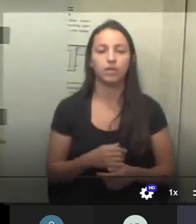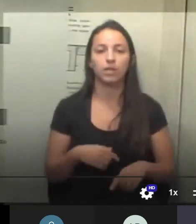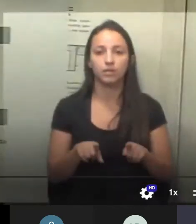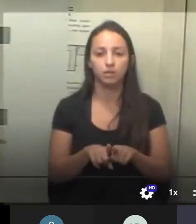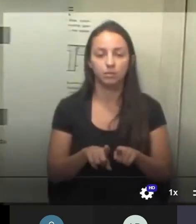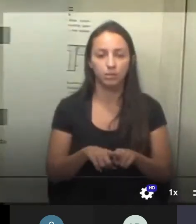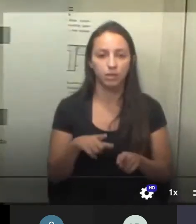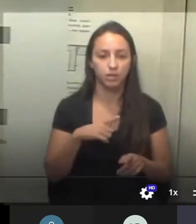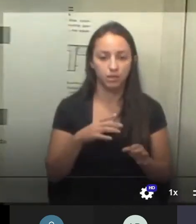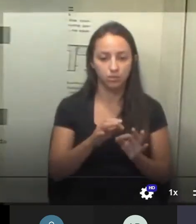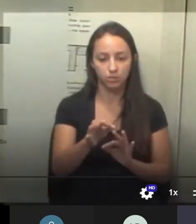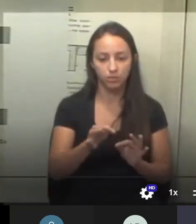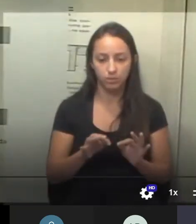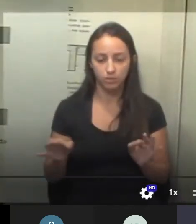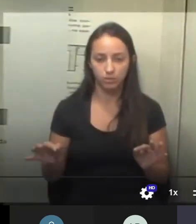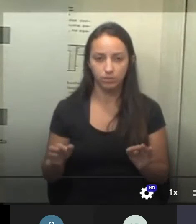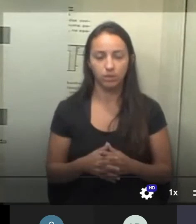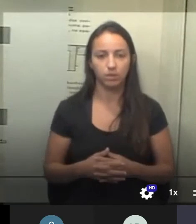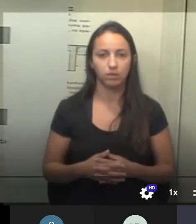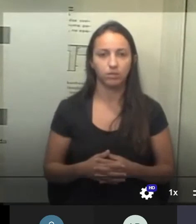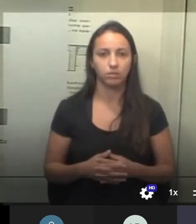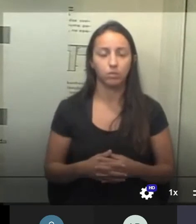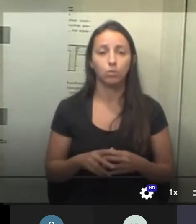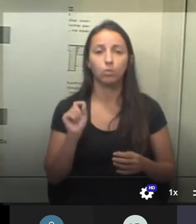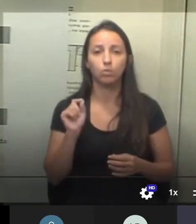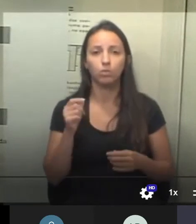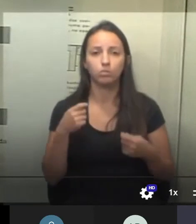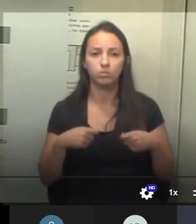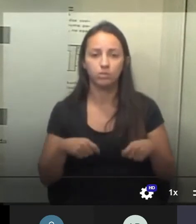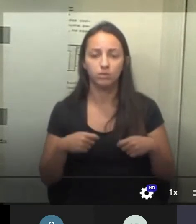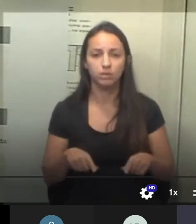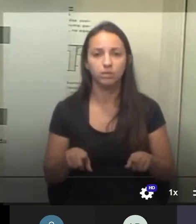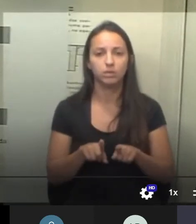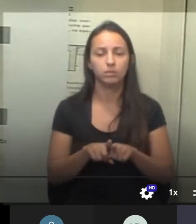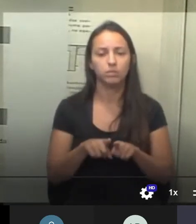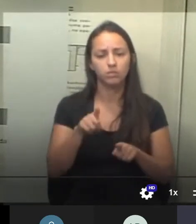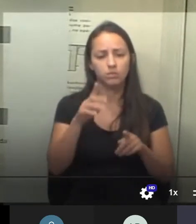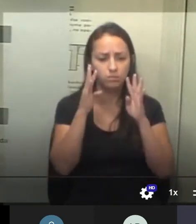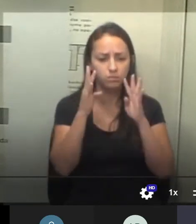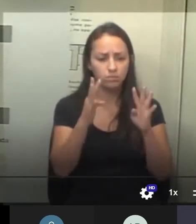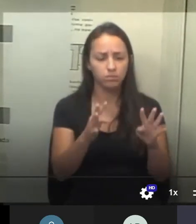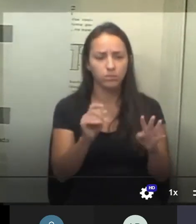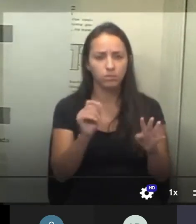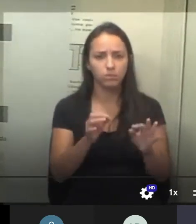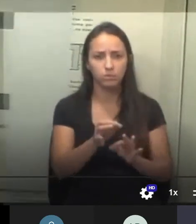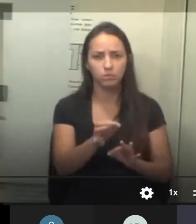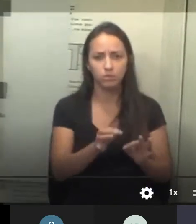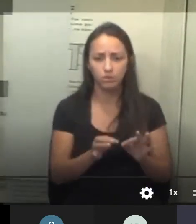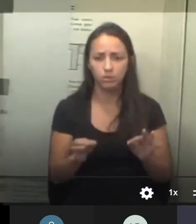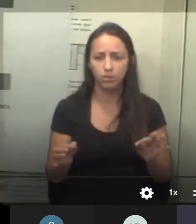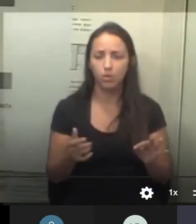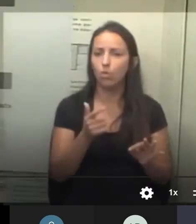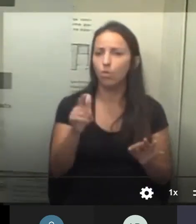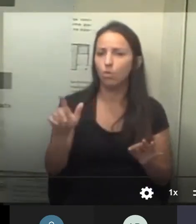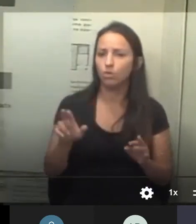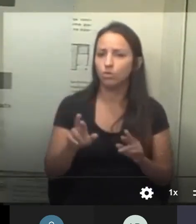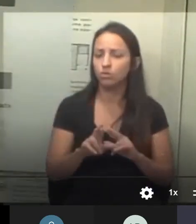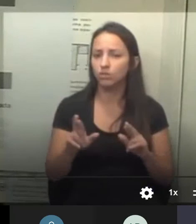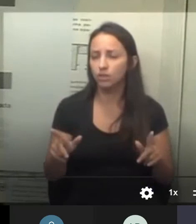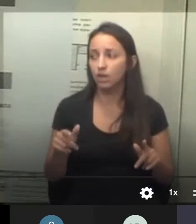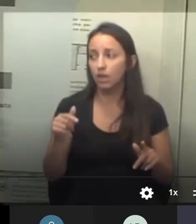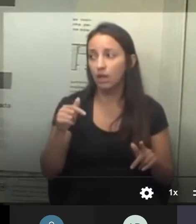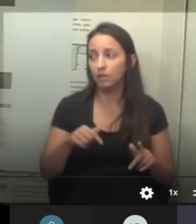Também vai ter lá dimensionamento, o que precisa. E observe que aqui, ó, o dimensionamento tem outra